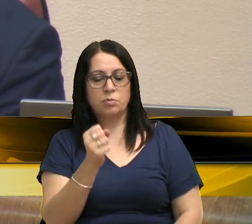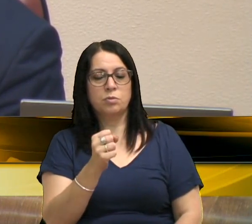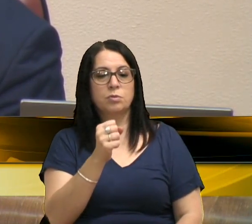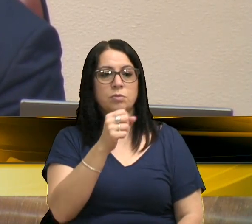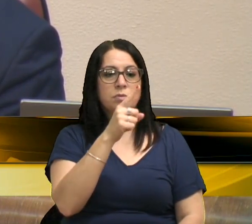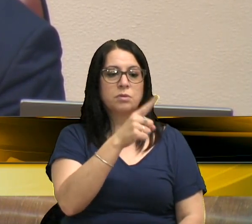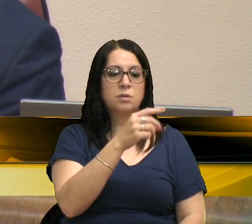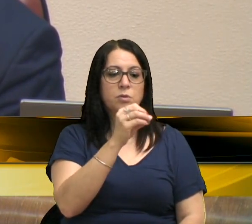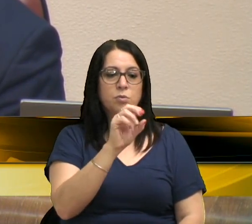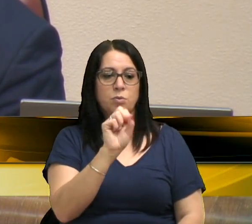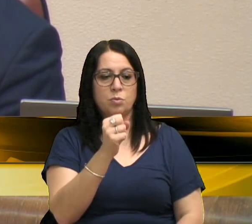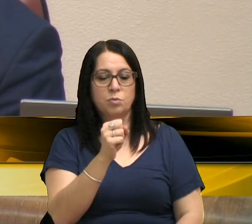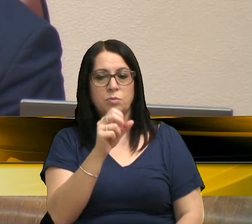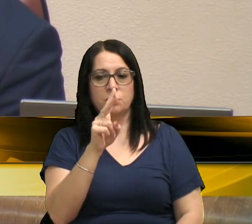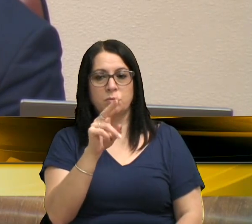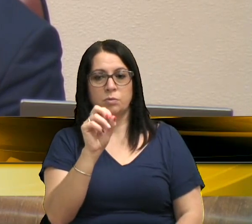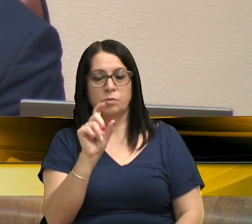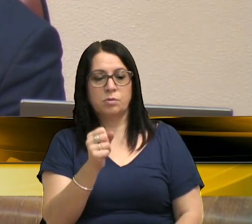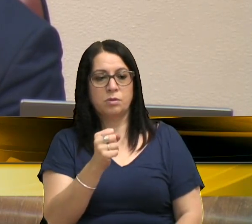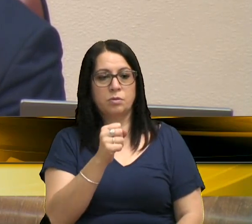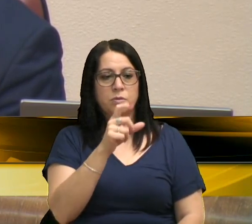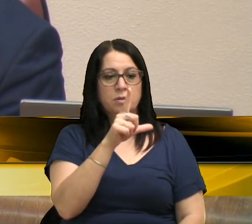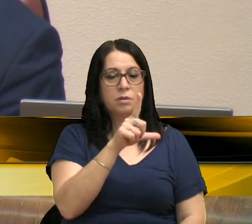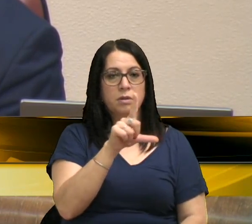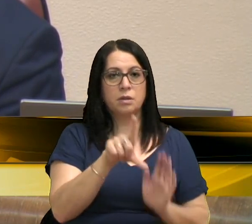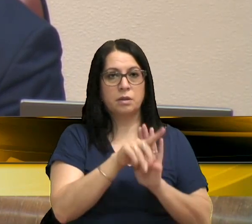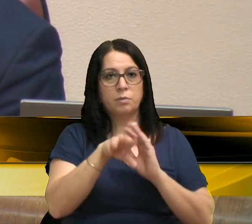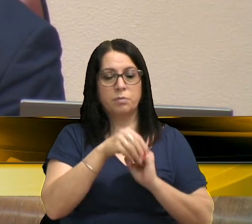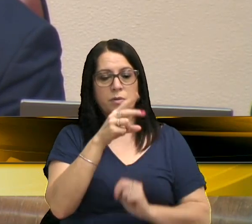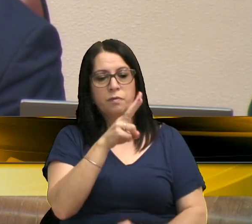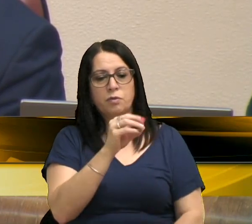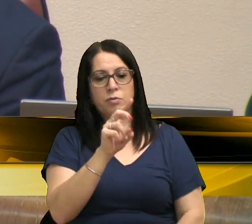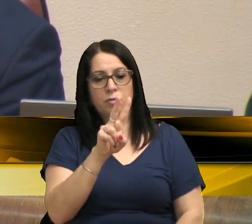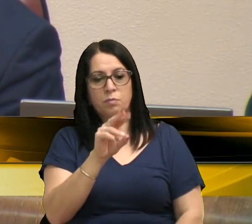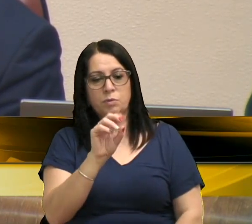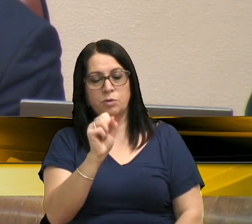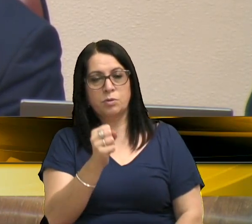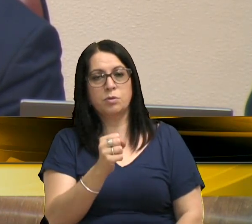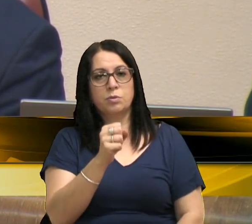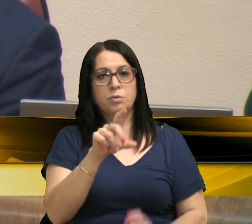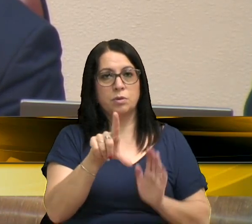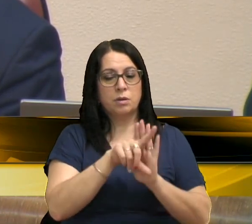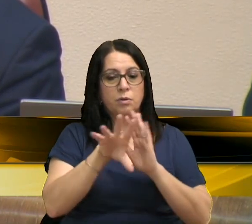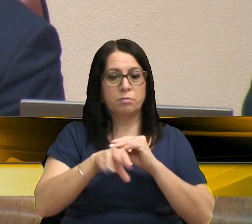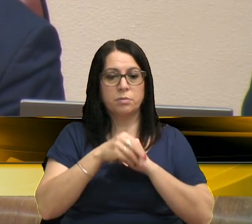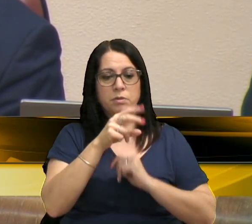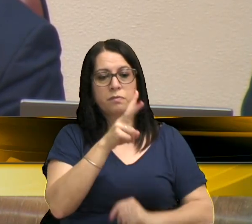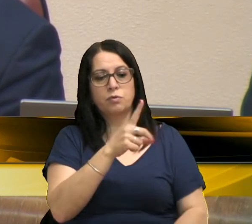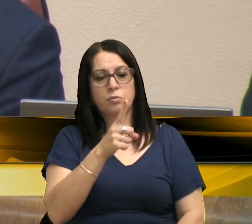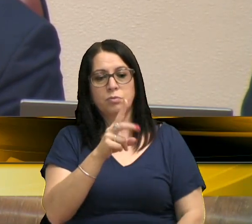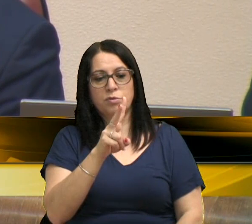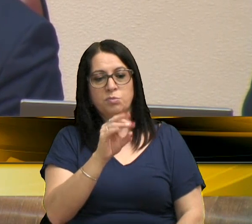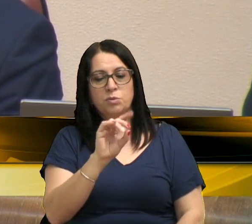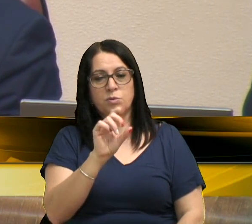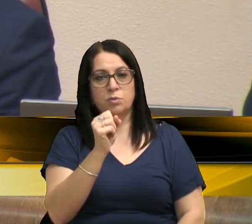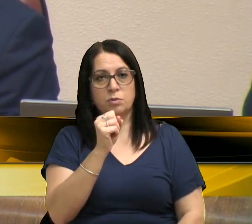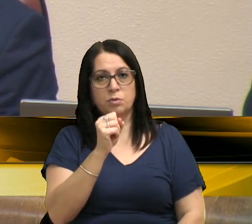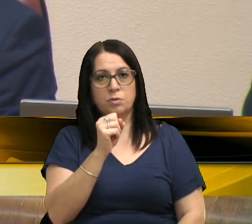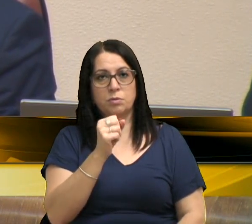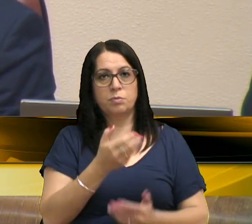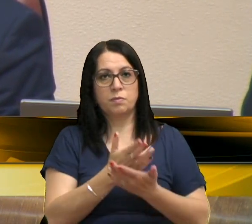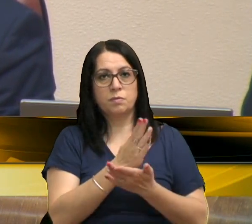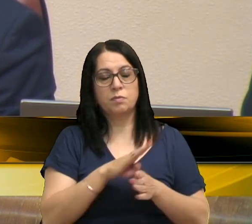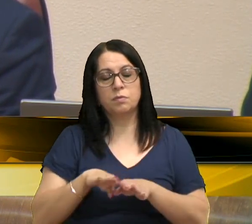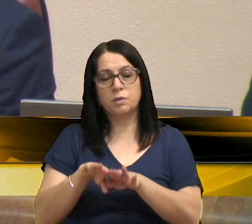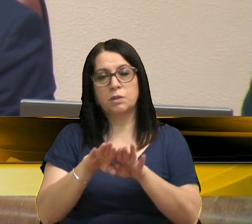de lei 108/2018, projeto de lei complementar 20/2018 e projeto de lei complementar número 21/2018,